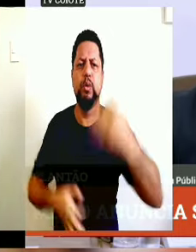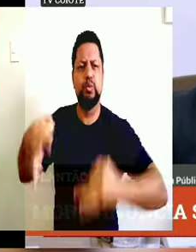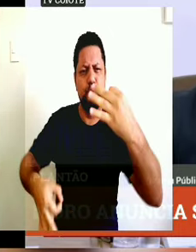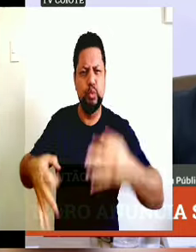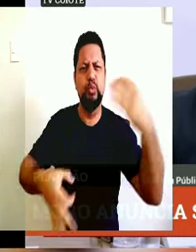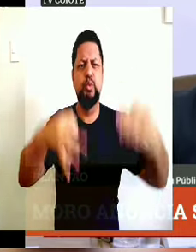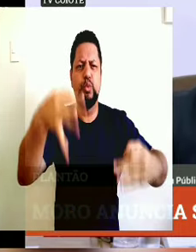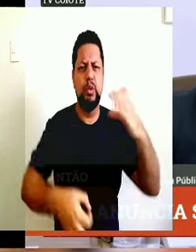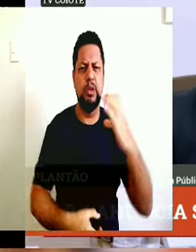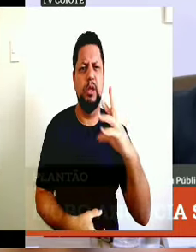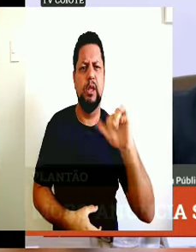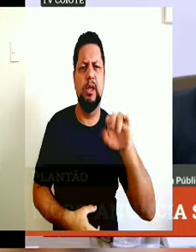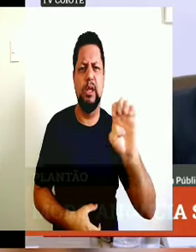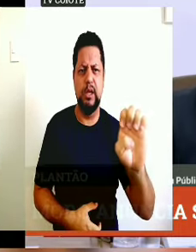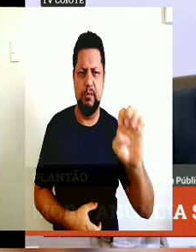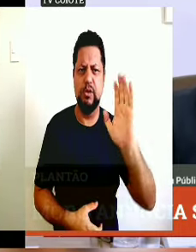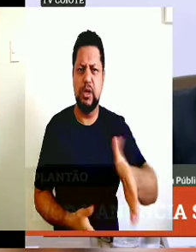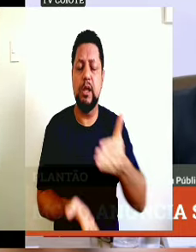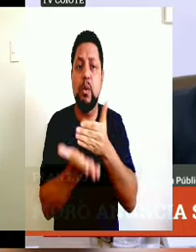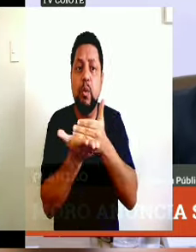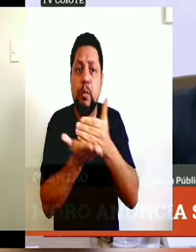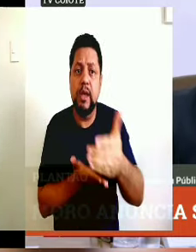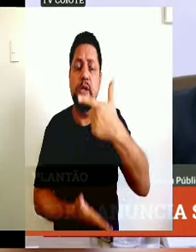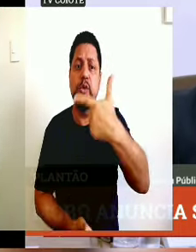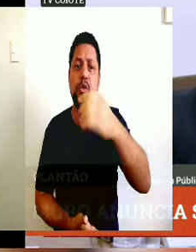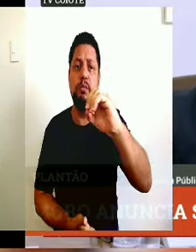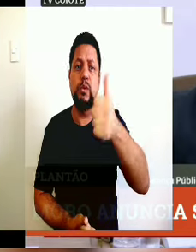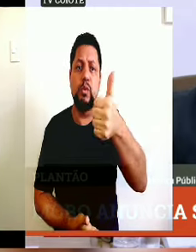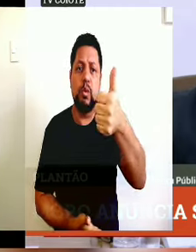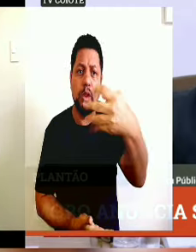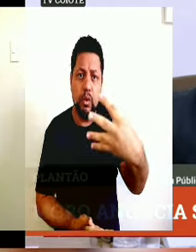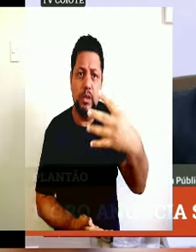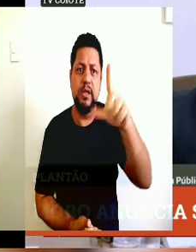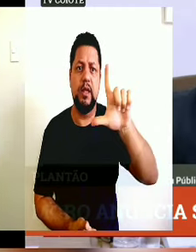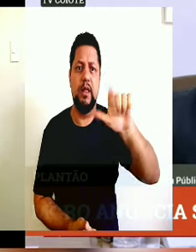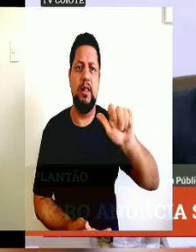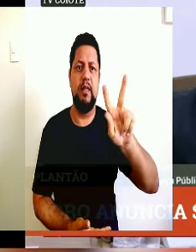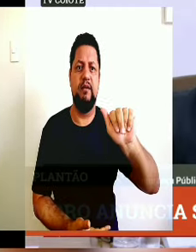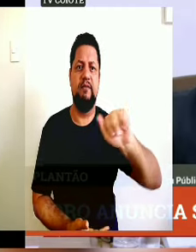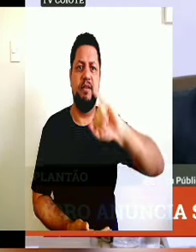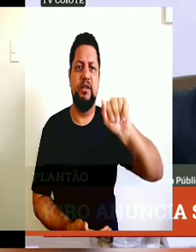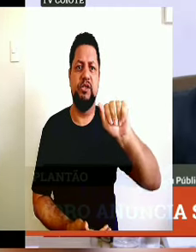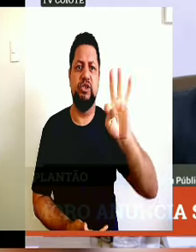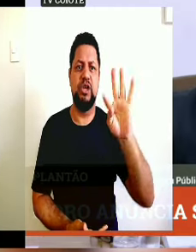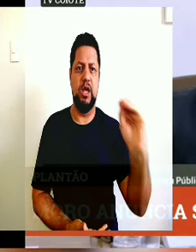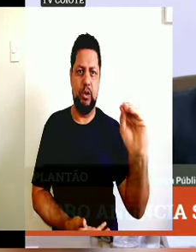desde 2014, em particular, nós tivemos a Operação Lava Jato, que